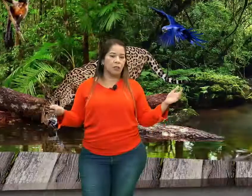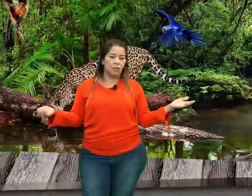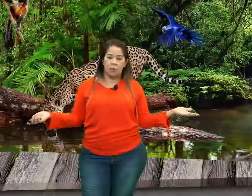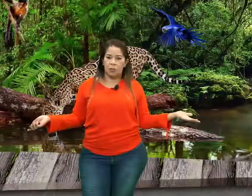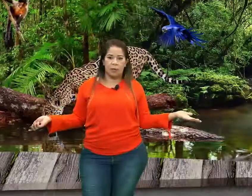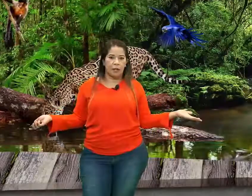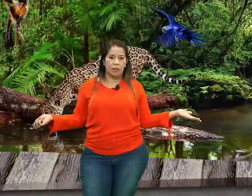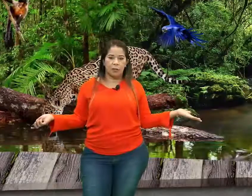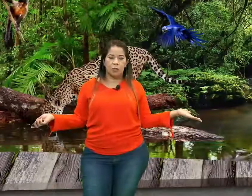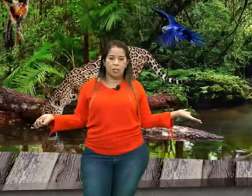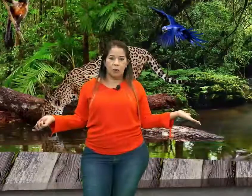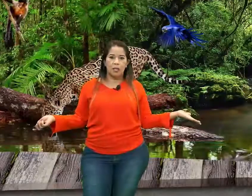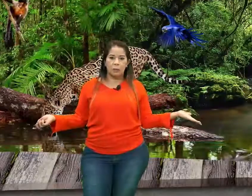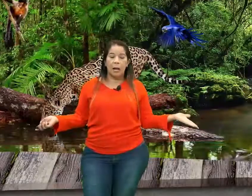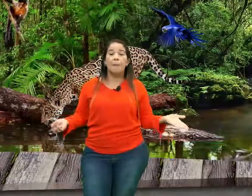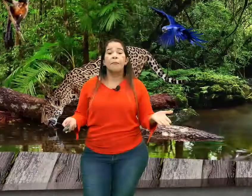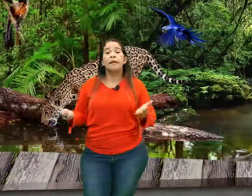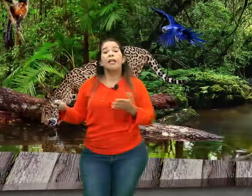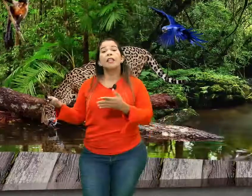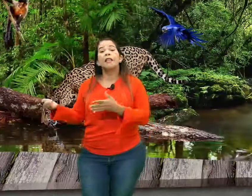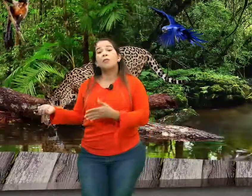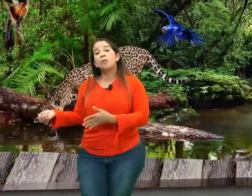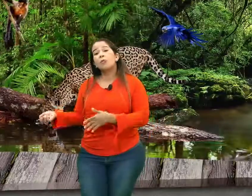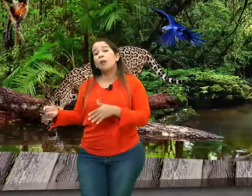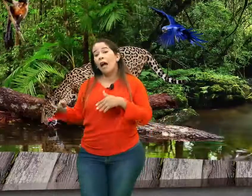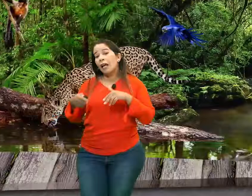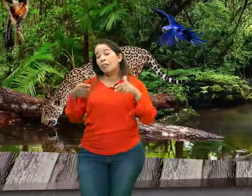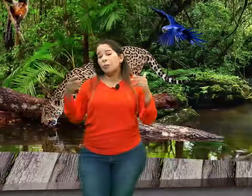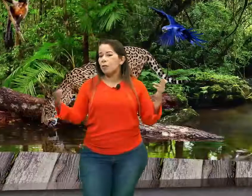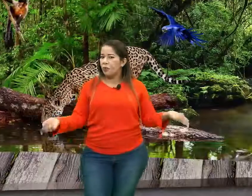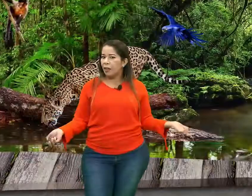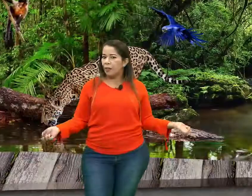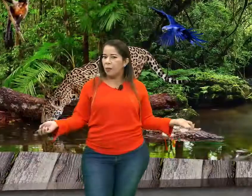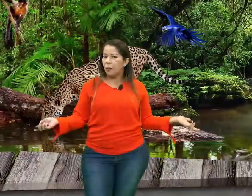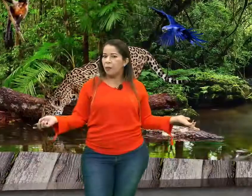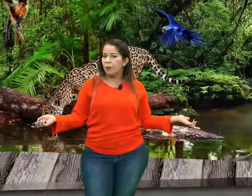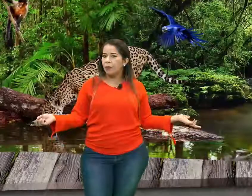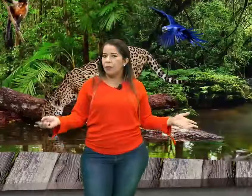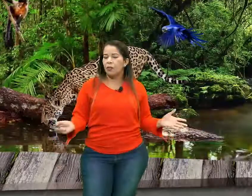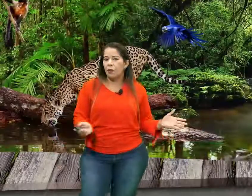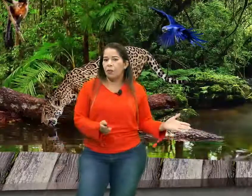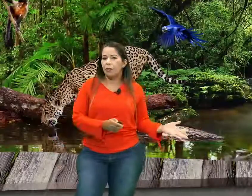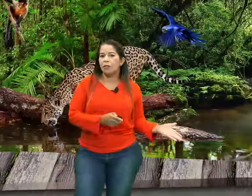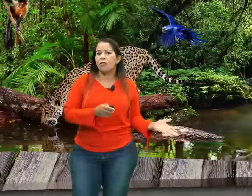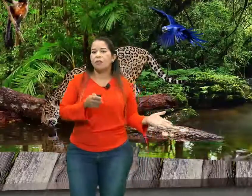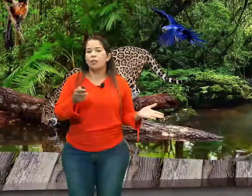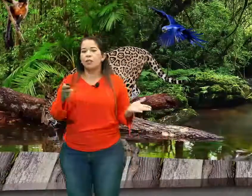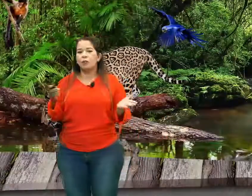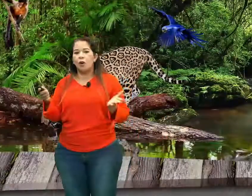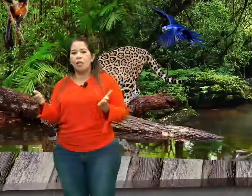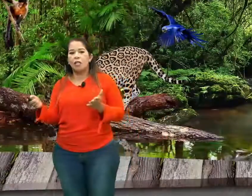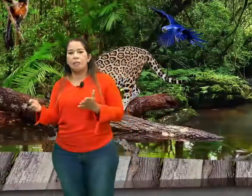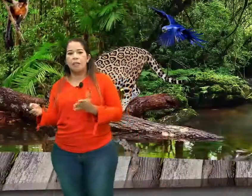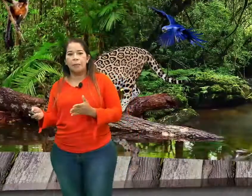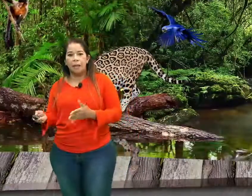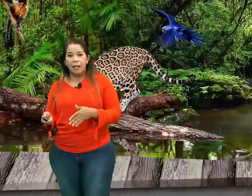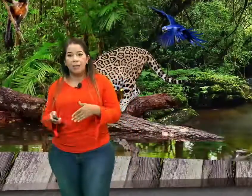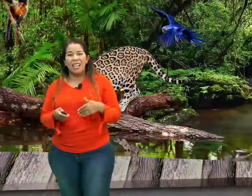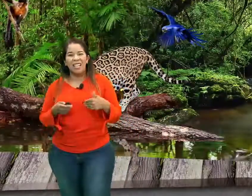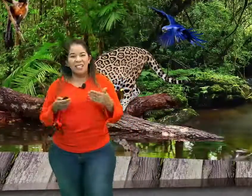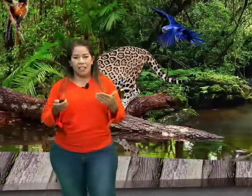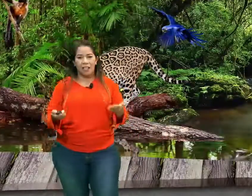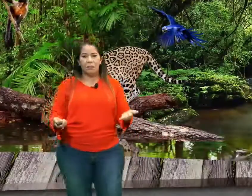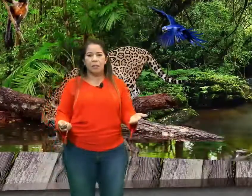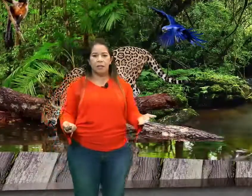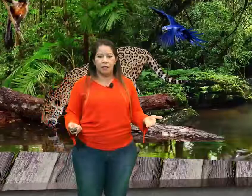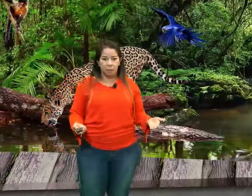na água, senão os animais não conseguiriam respirar. E temos o ar atmosférico, que somente os indivíduos, organismos adaptados